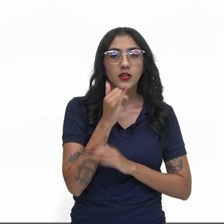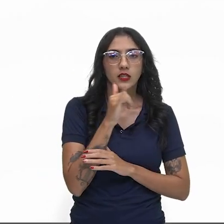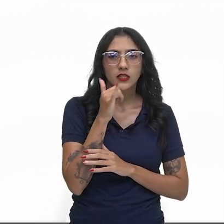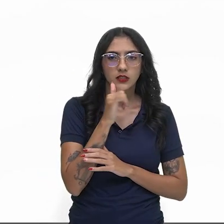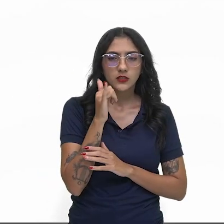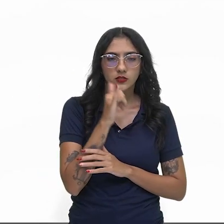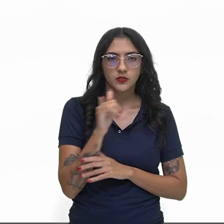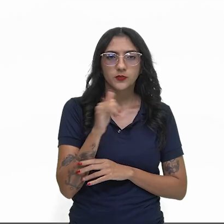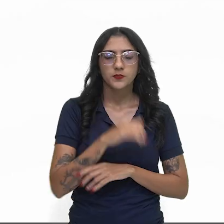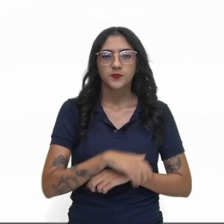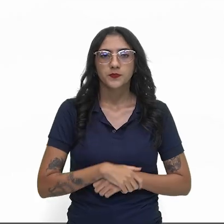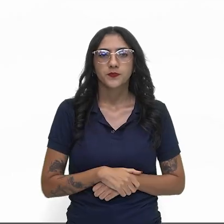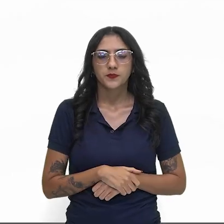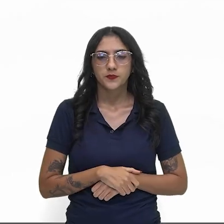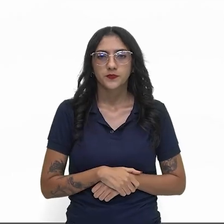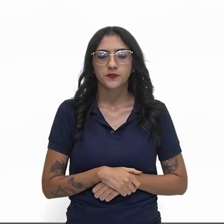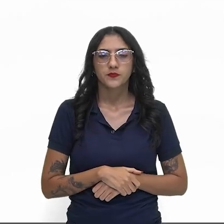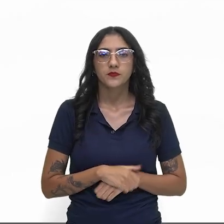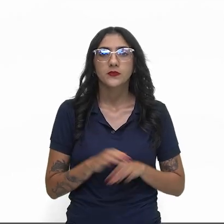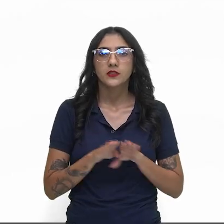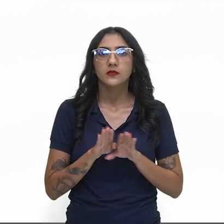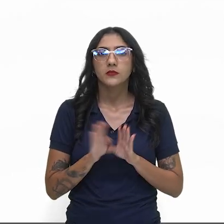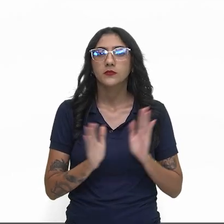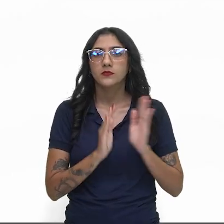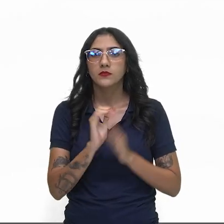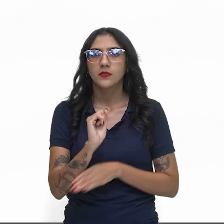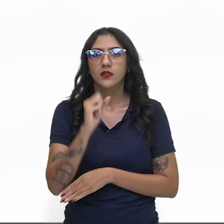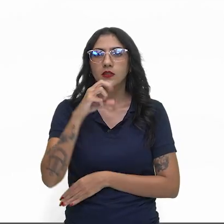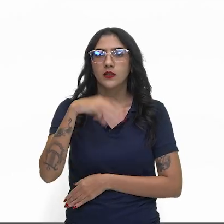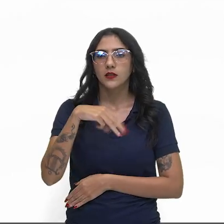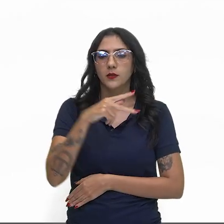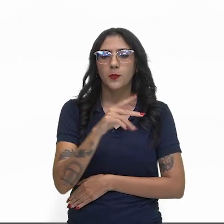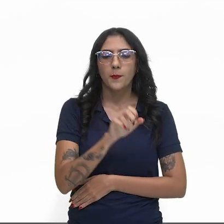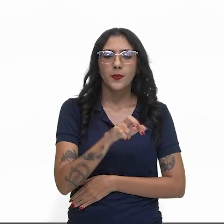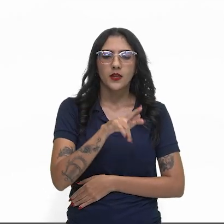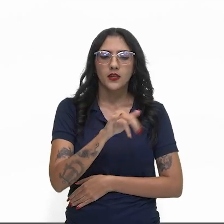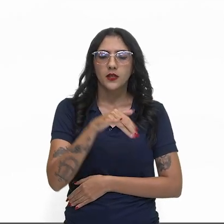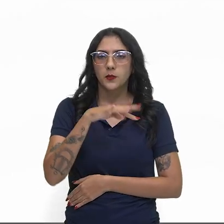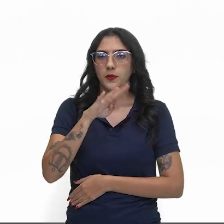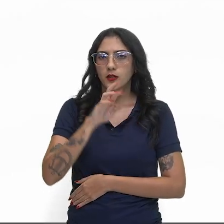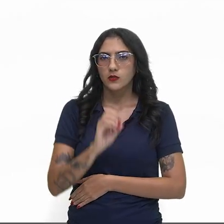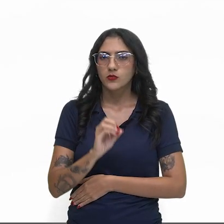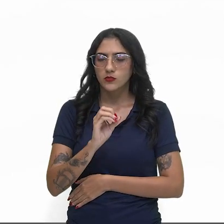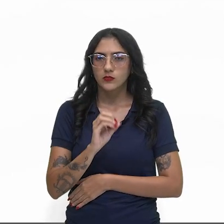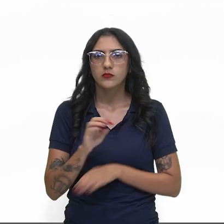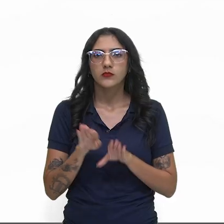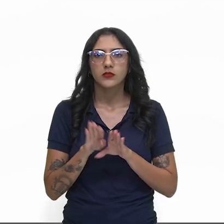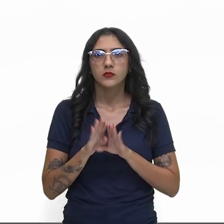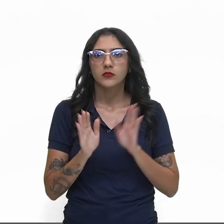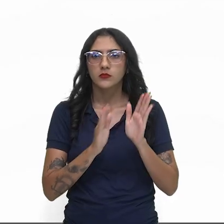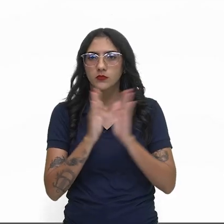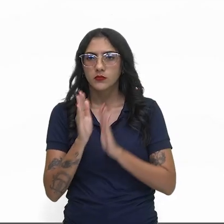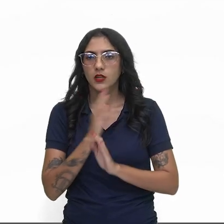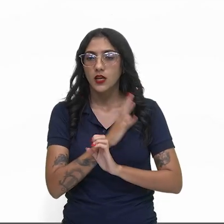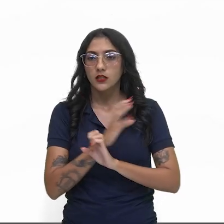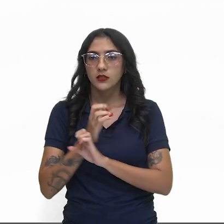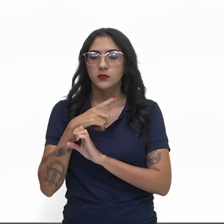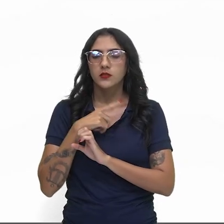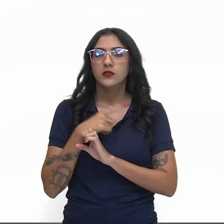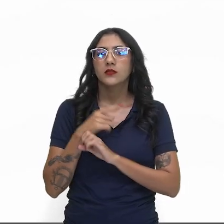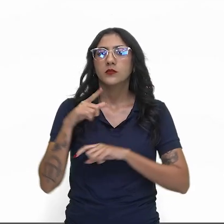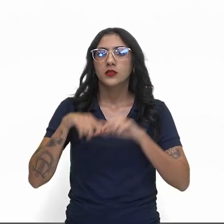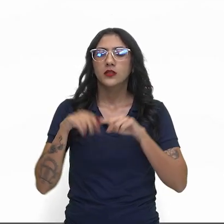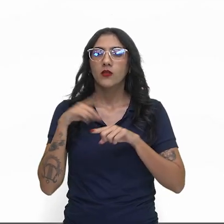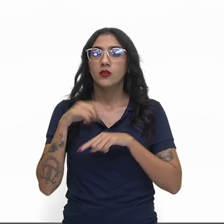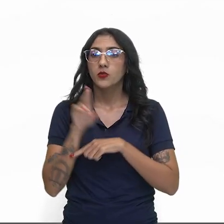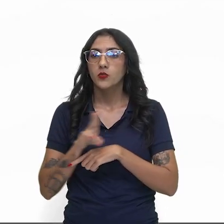circuitos elétricos. Temos também um amperímetro. Temos também os receptores, que consomem